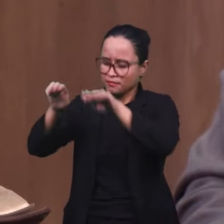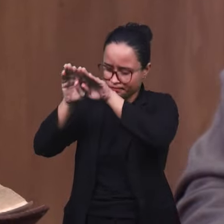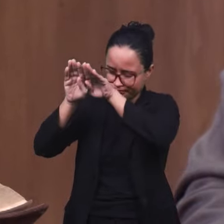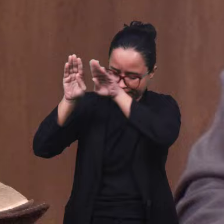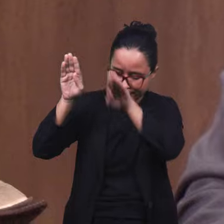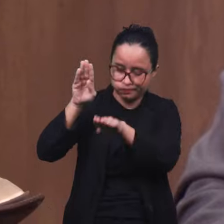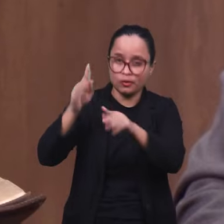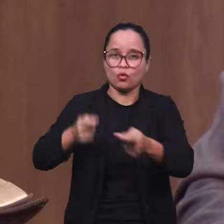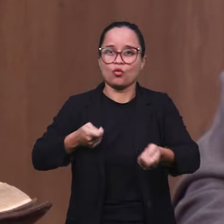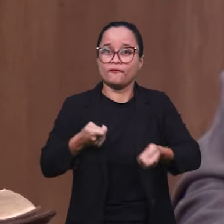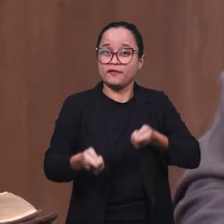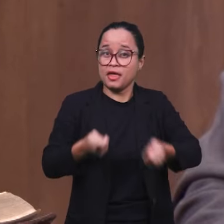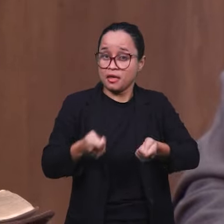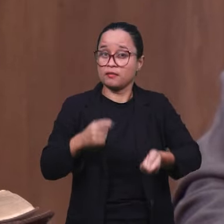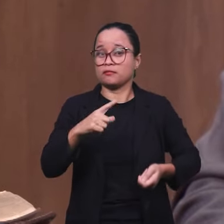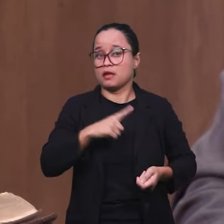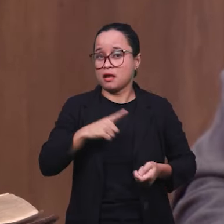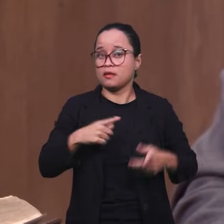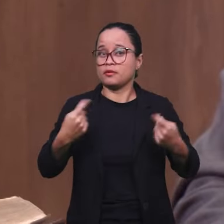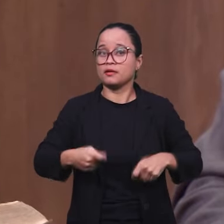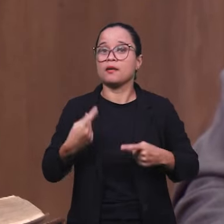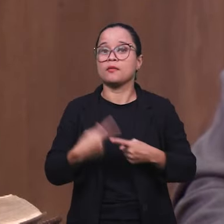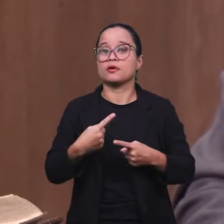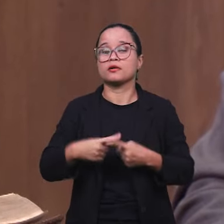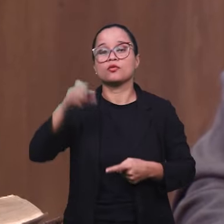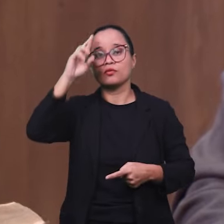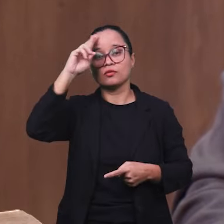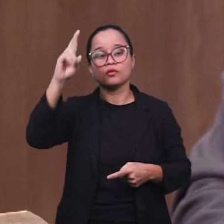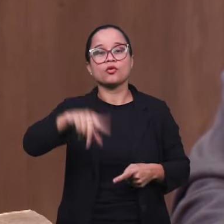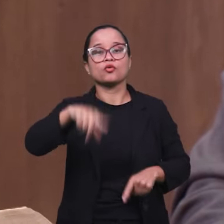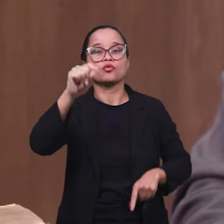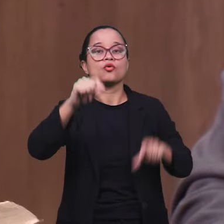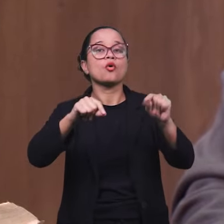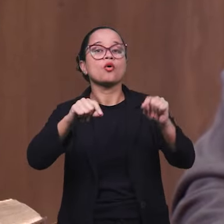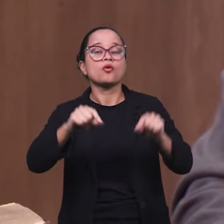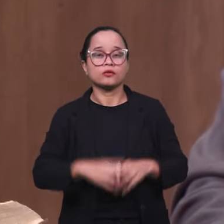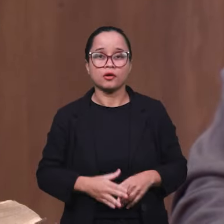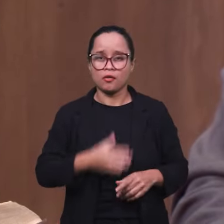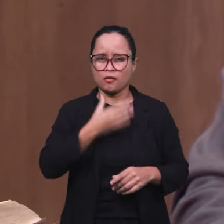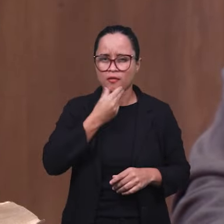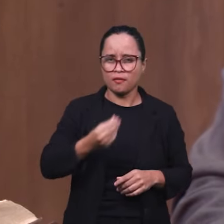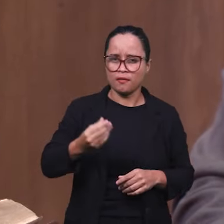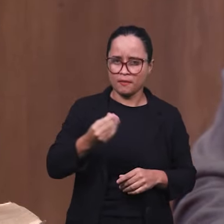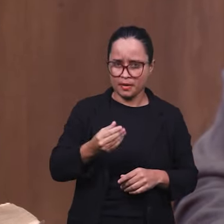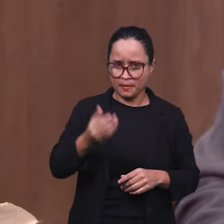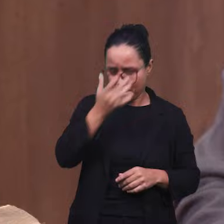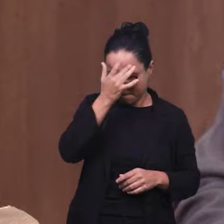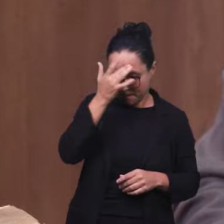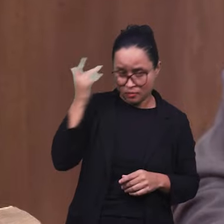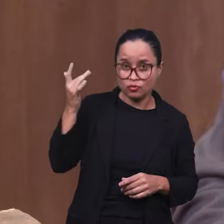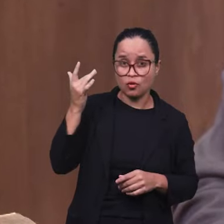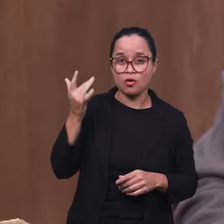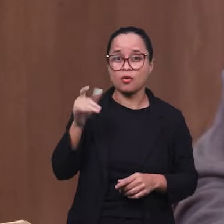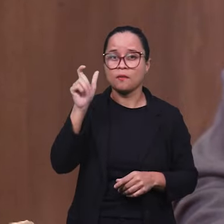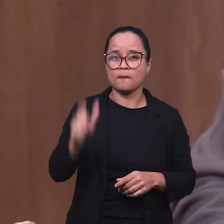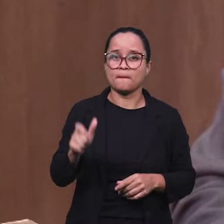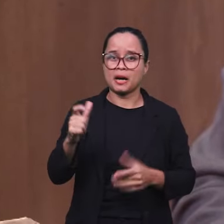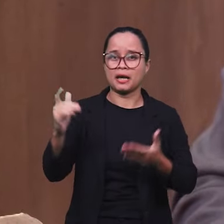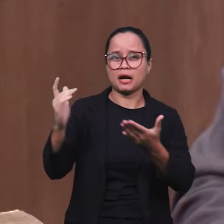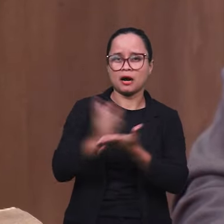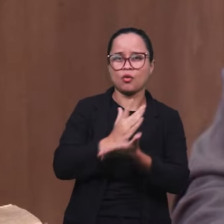a submissão, é preciso ter o governo, porque o Senhor, Ele escolhe homens, pessoas,